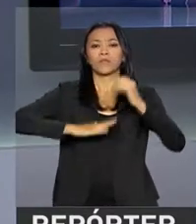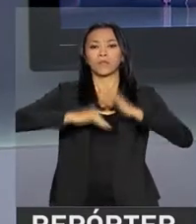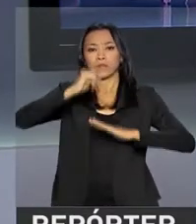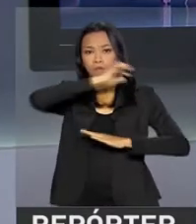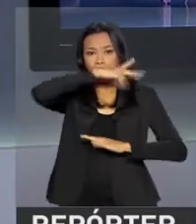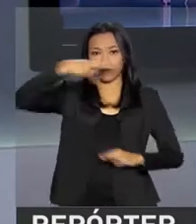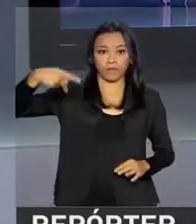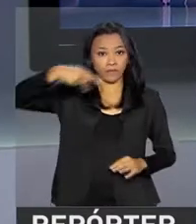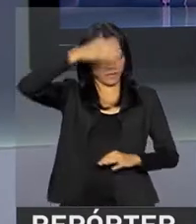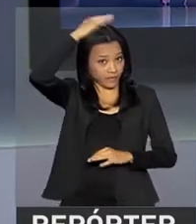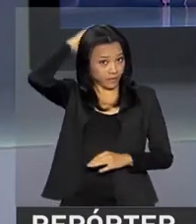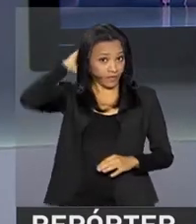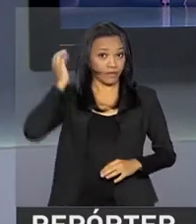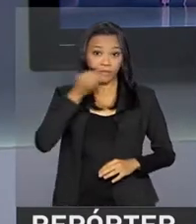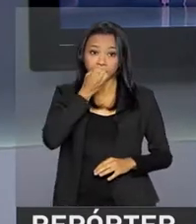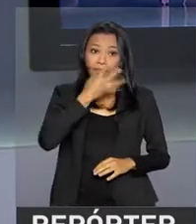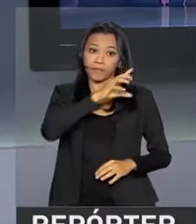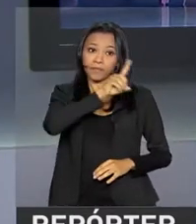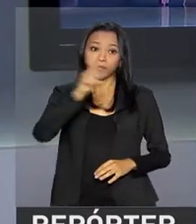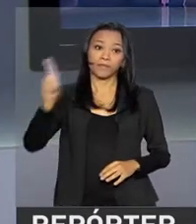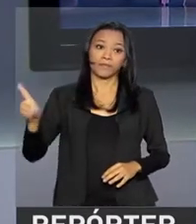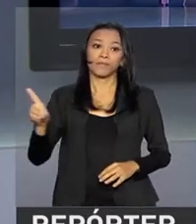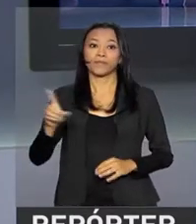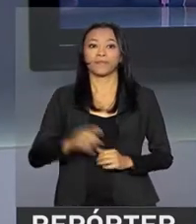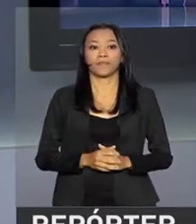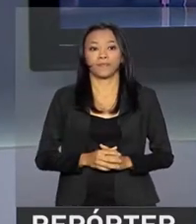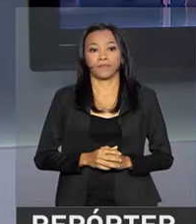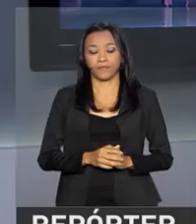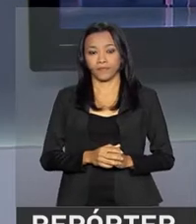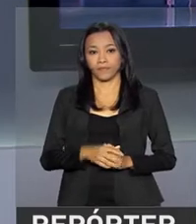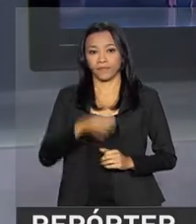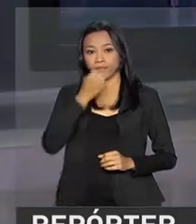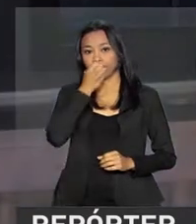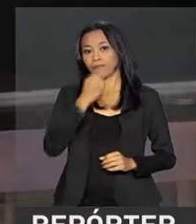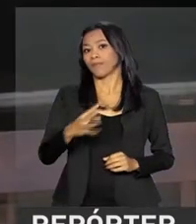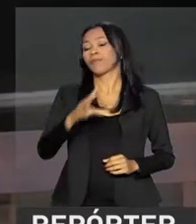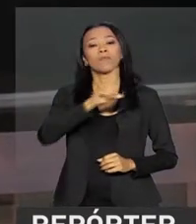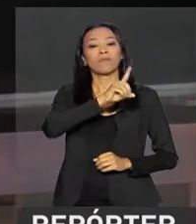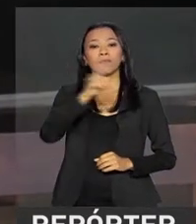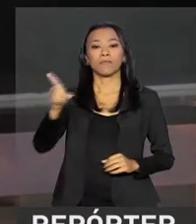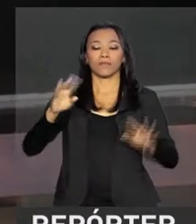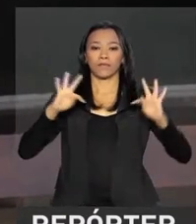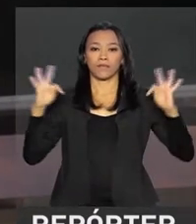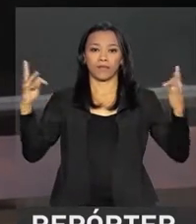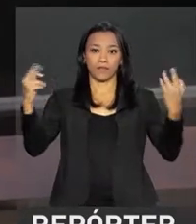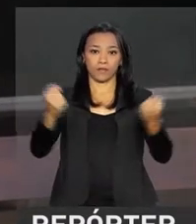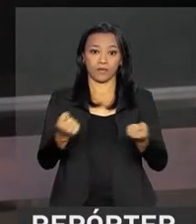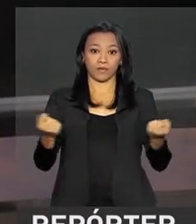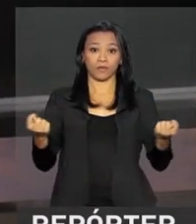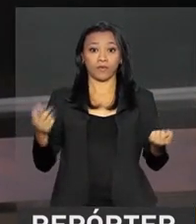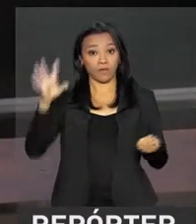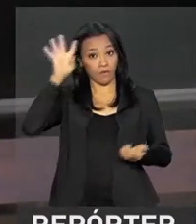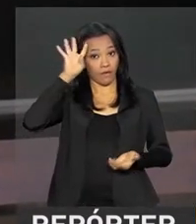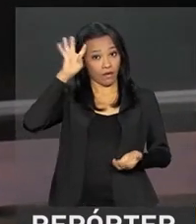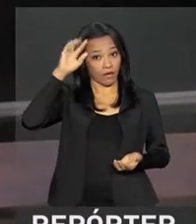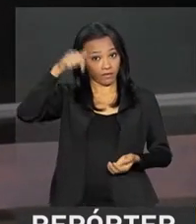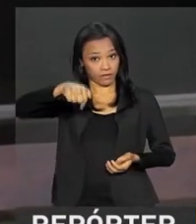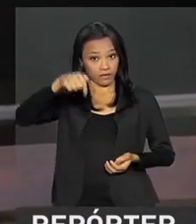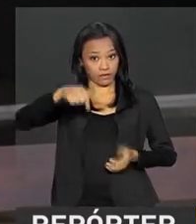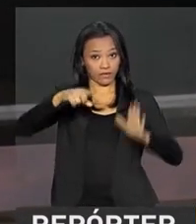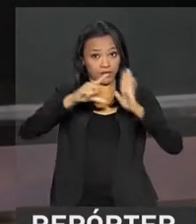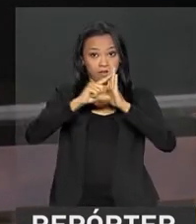dia mara bom dia que ora bom dia carol bom dia a todos olha carol nesta quarta feira aqui no palácio do planalto